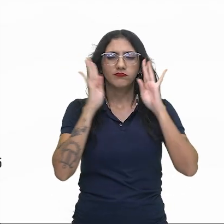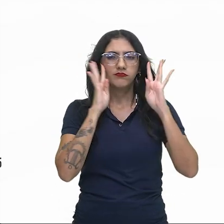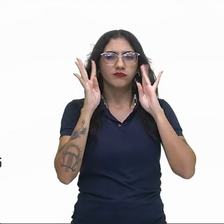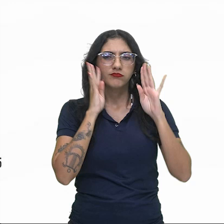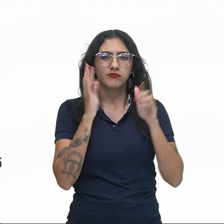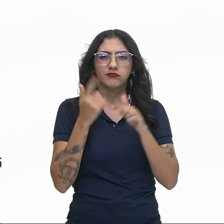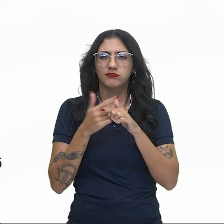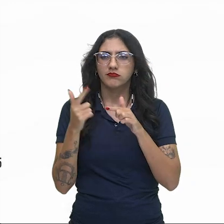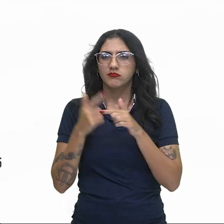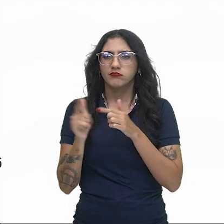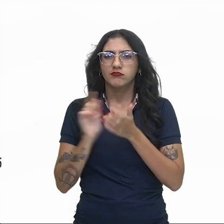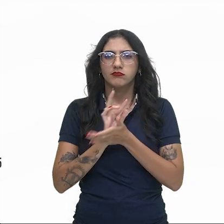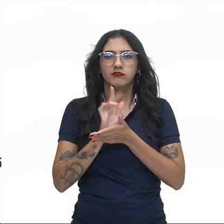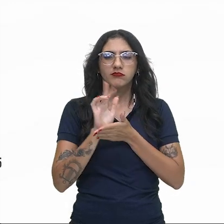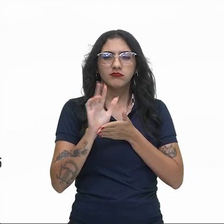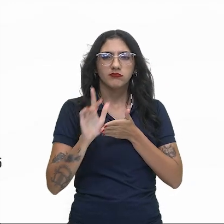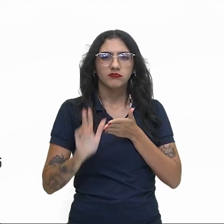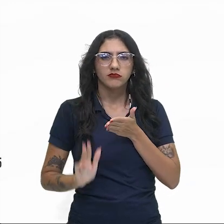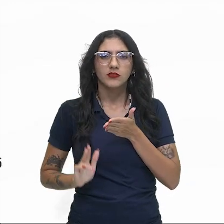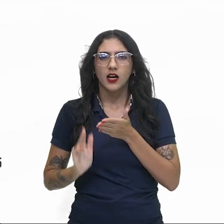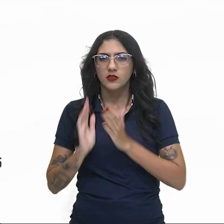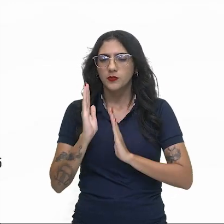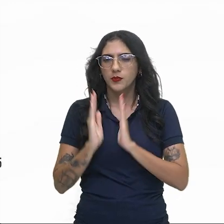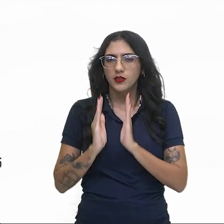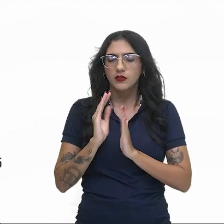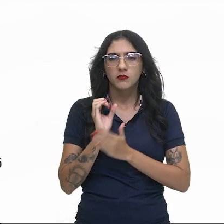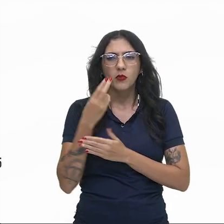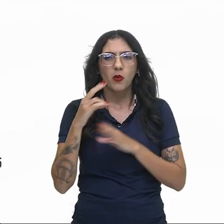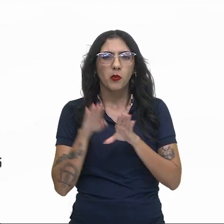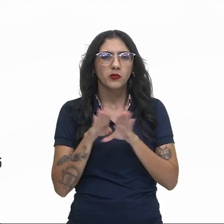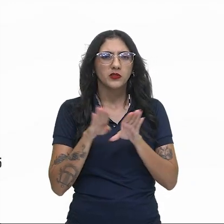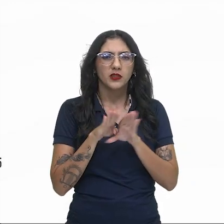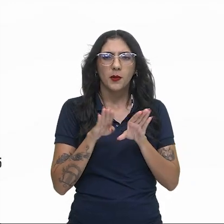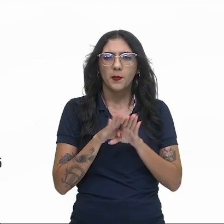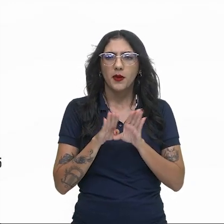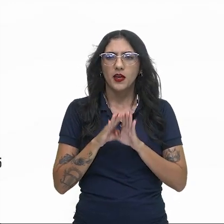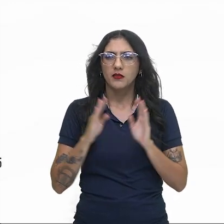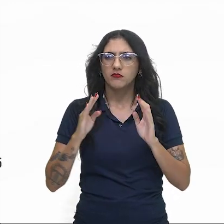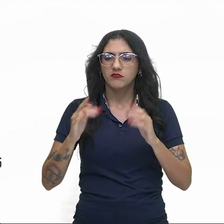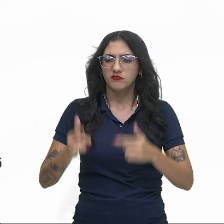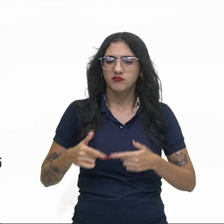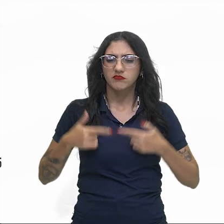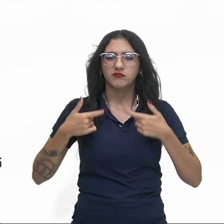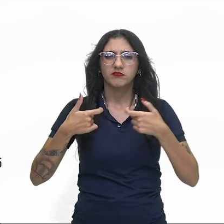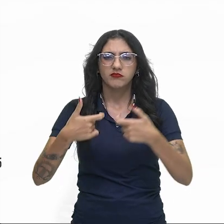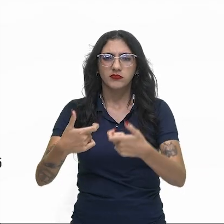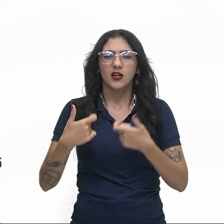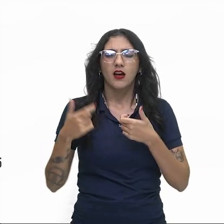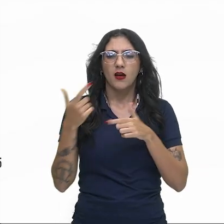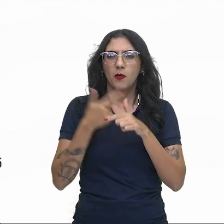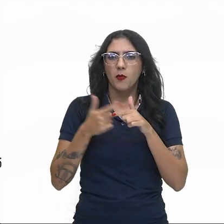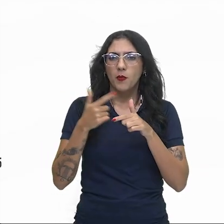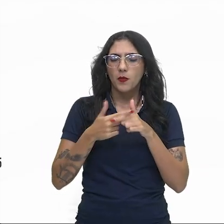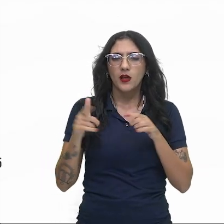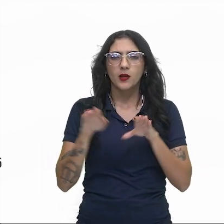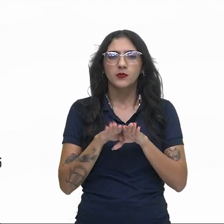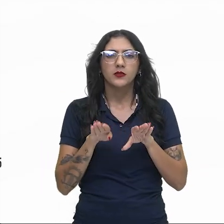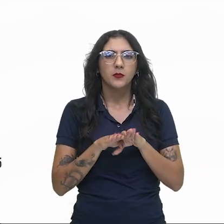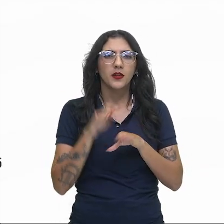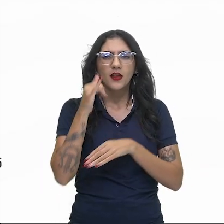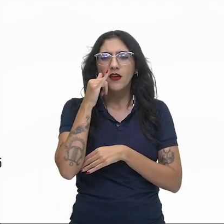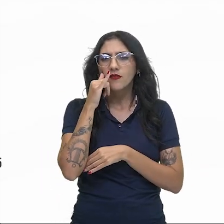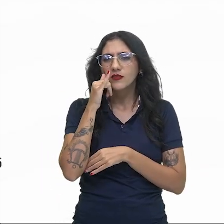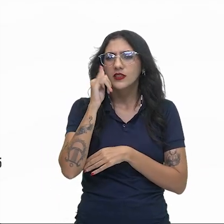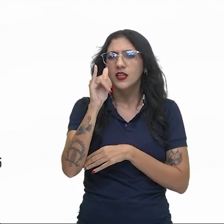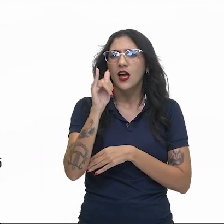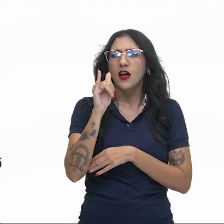da ultrajante fortuna, ou pegar em armas contra um mar de dificuldades e, combatendo, dar-lhes